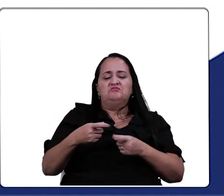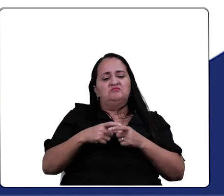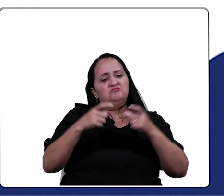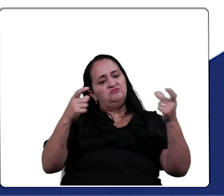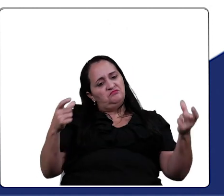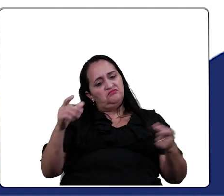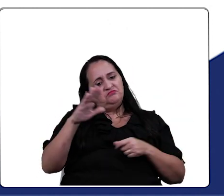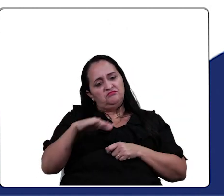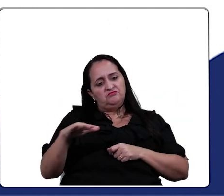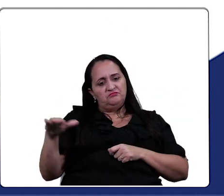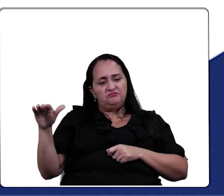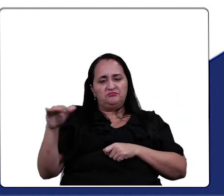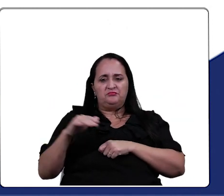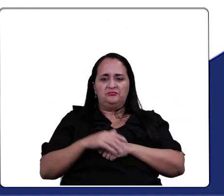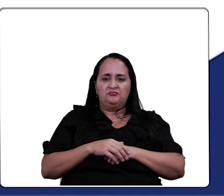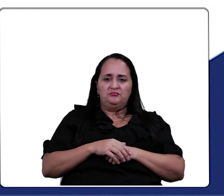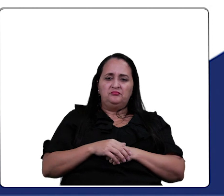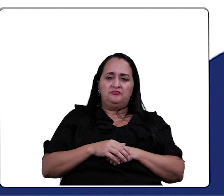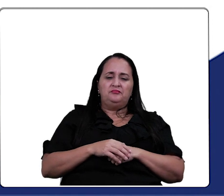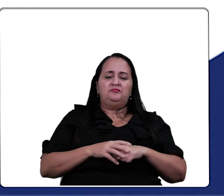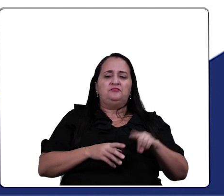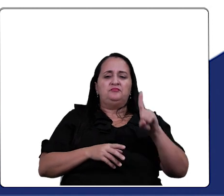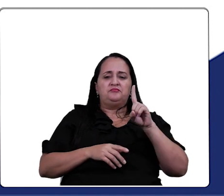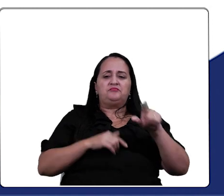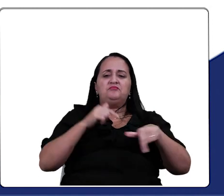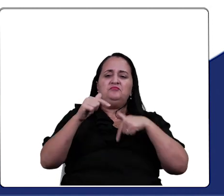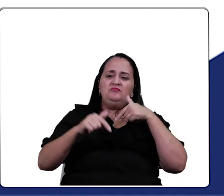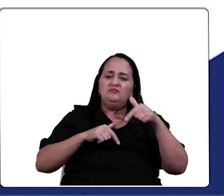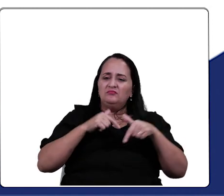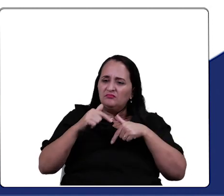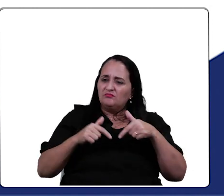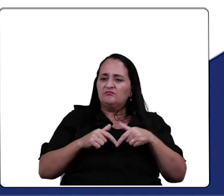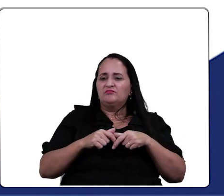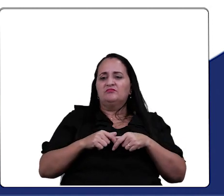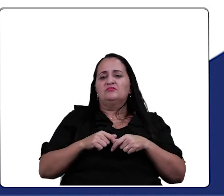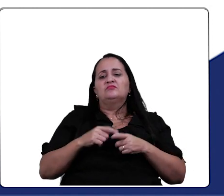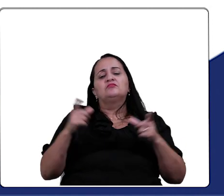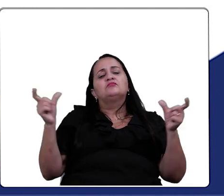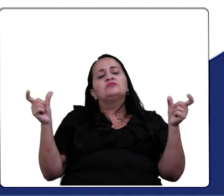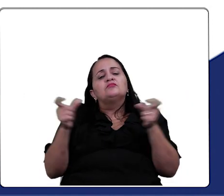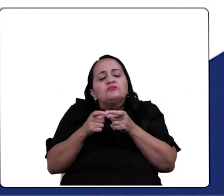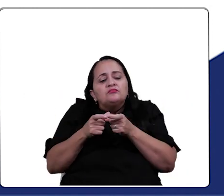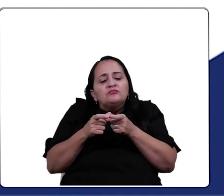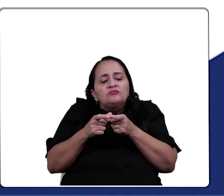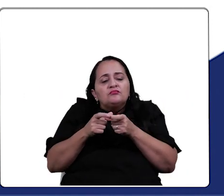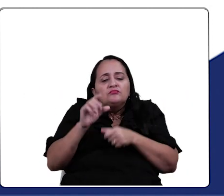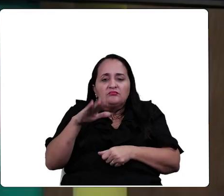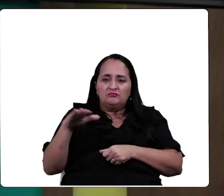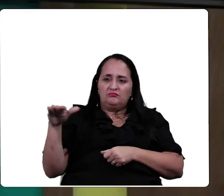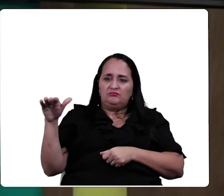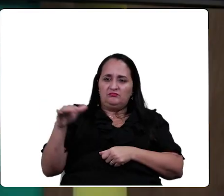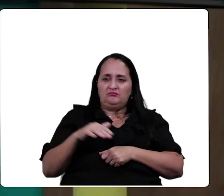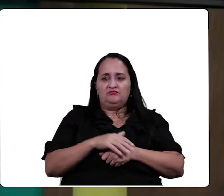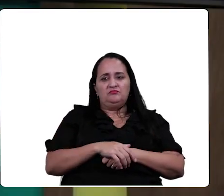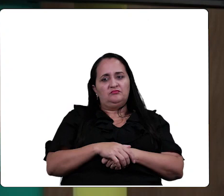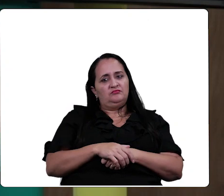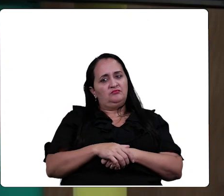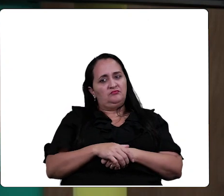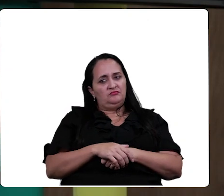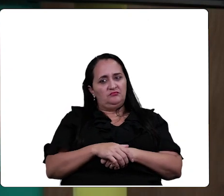crianças. Letra D, trabalho forçado, que na minoria são crianças.